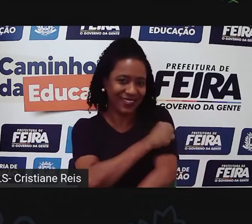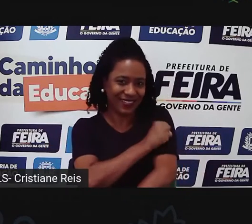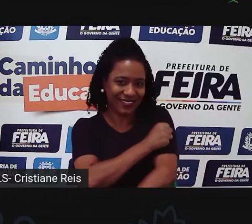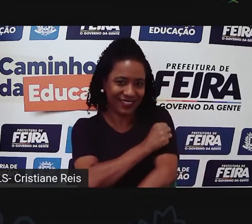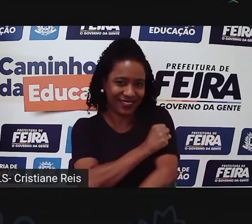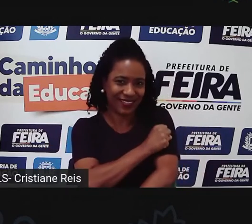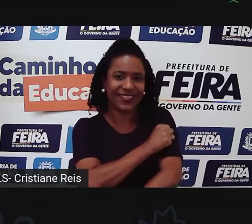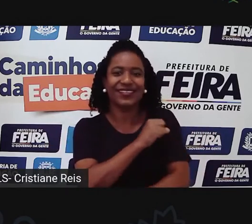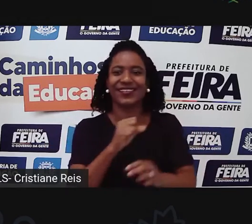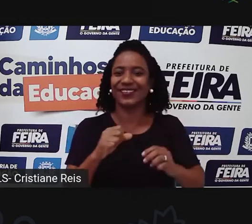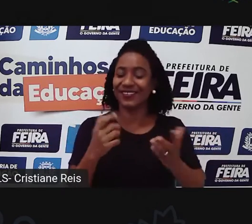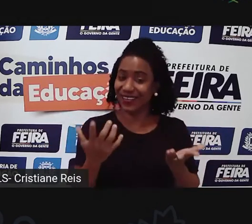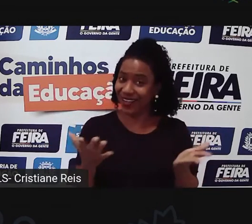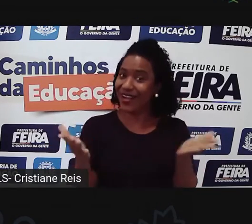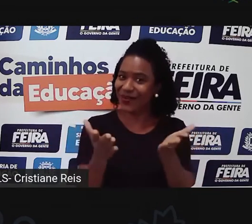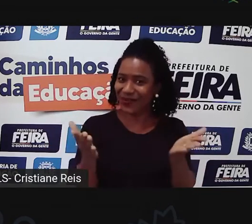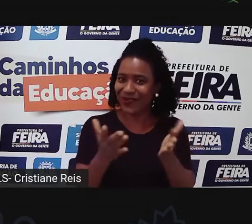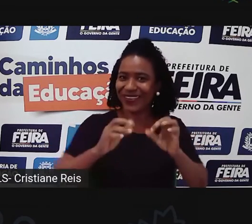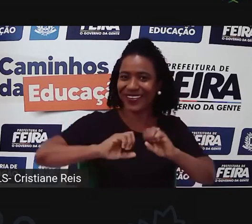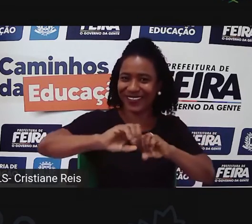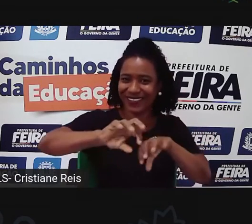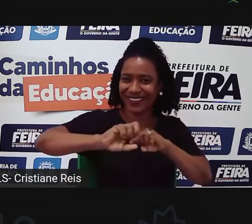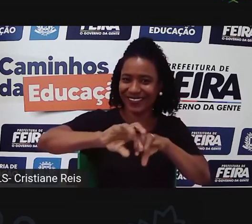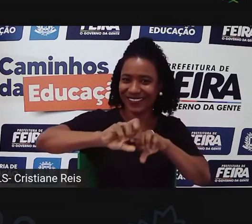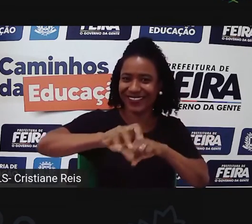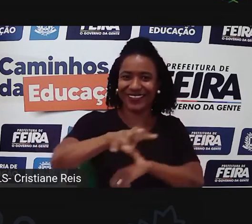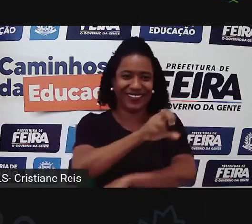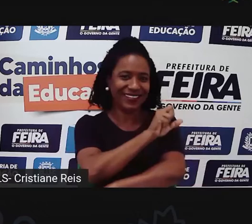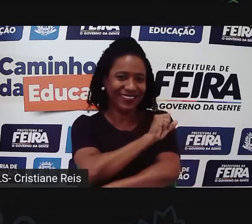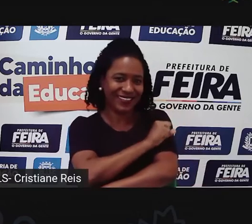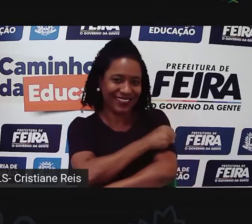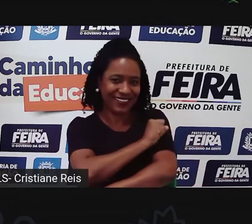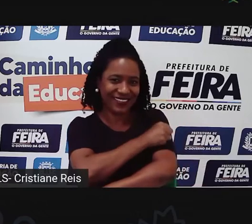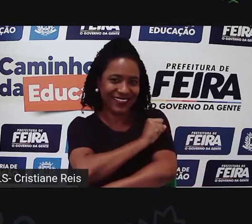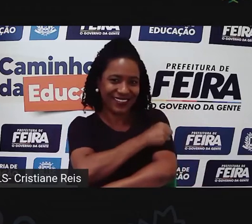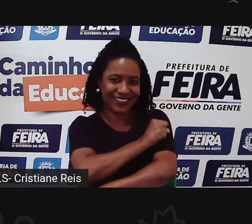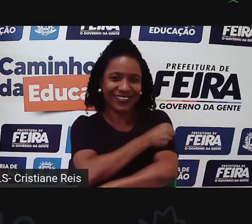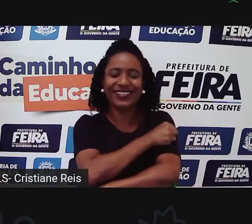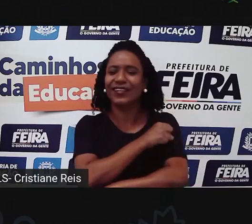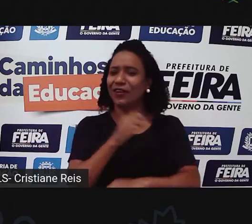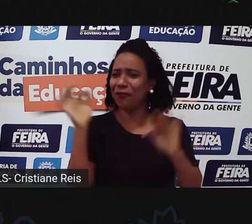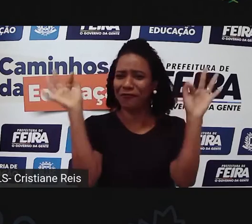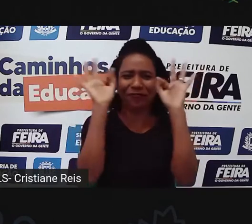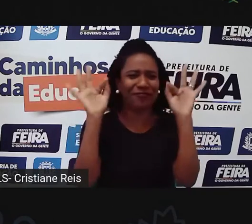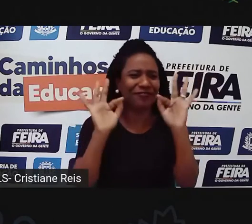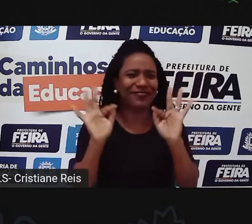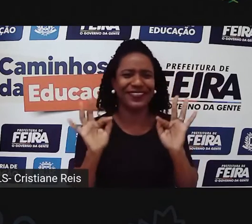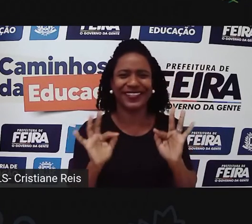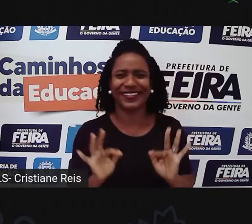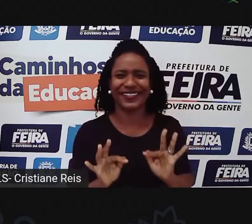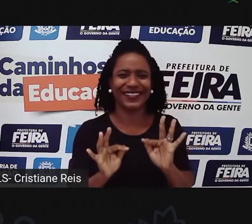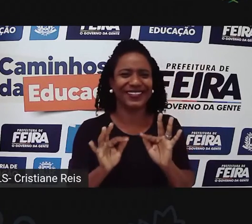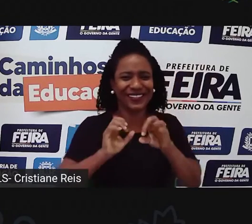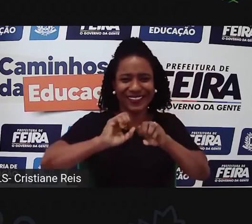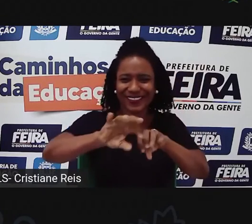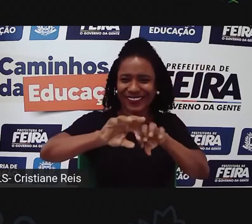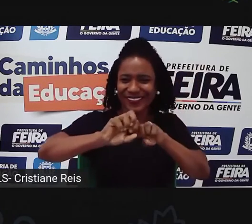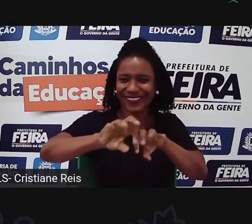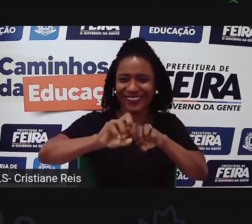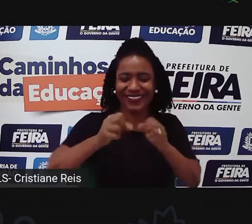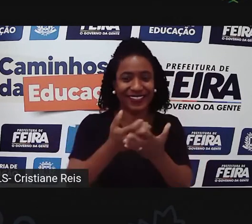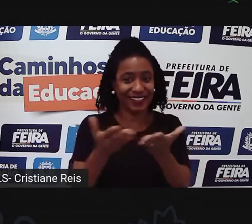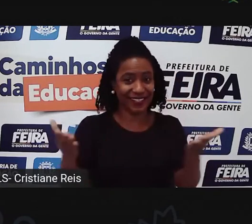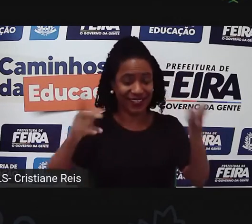aula, mas agora, graças a Deus, chegou o momento, né, de ter essas aulas. Eu estou muito feliz de estar aqui com vocês, né? Então, deixa eu